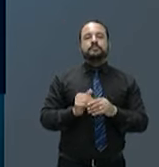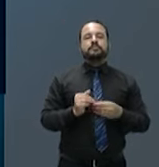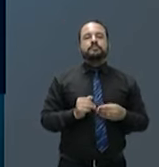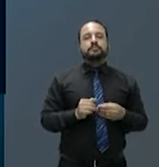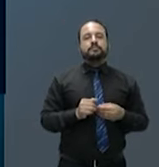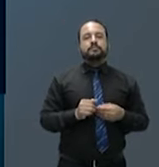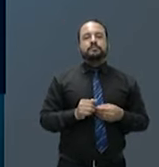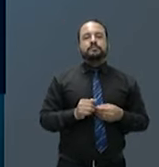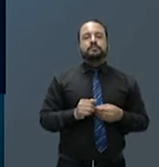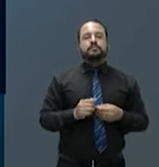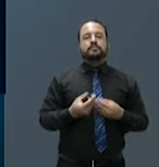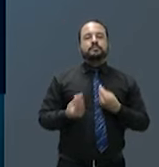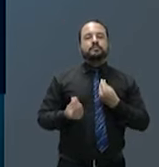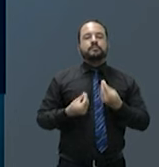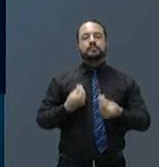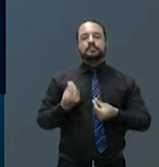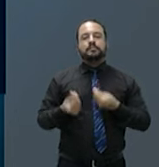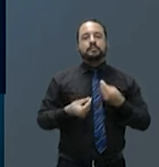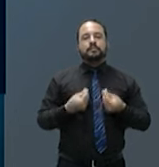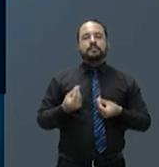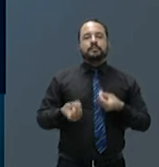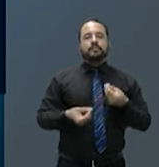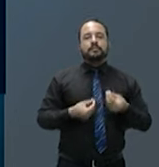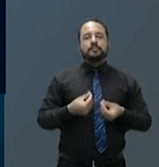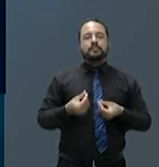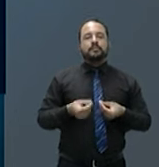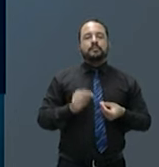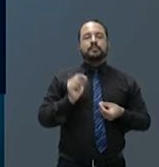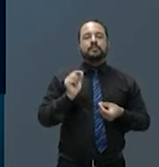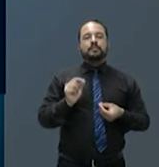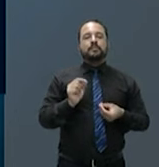e isso revela que